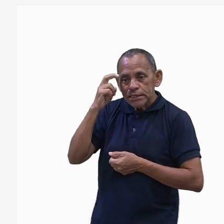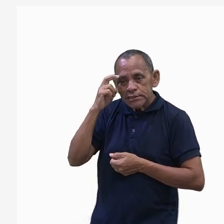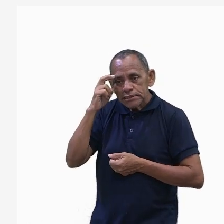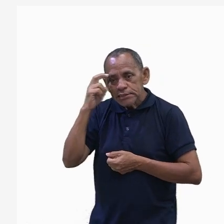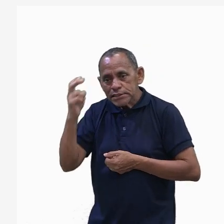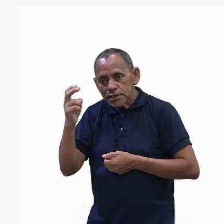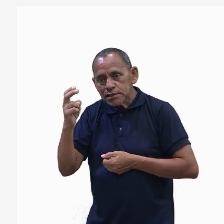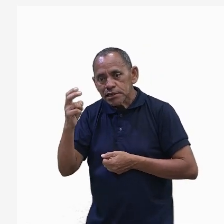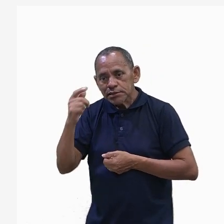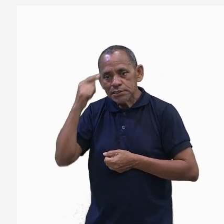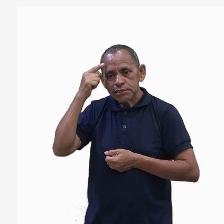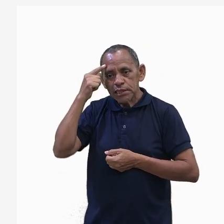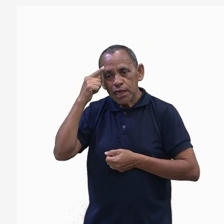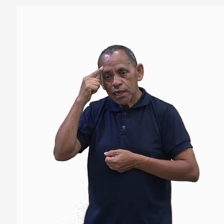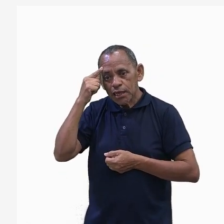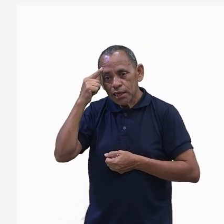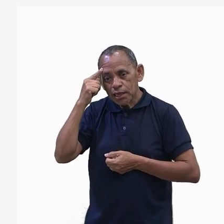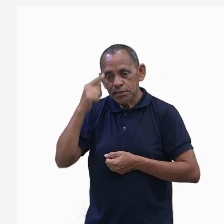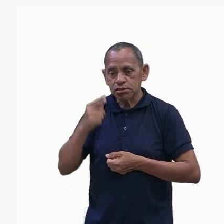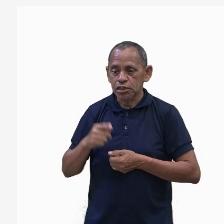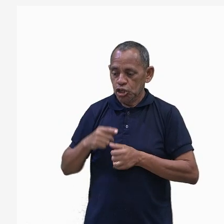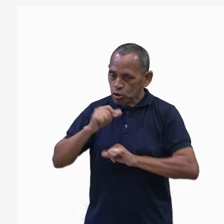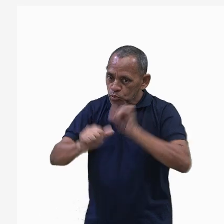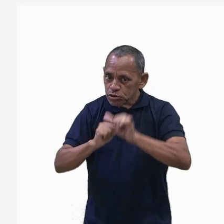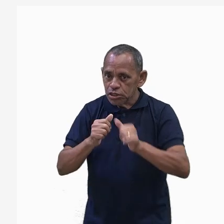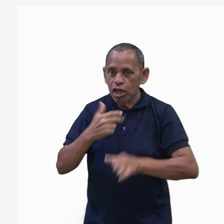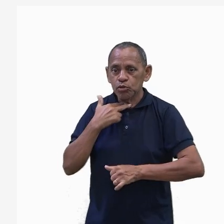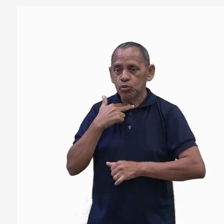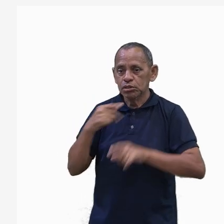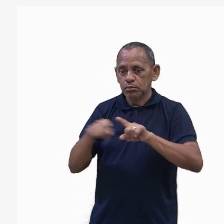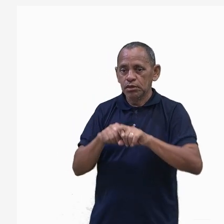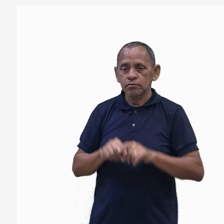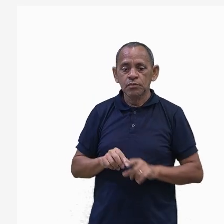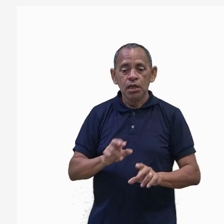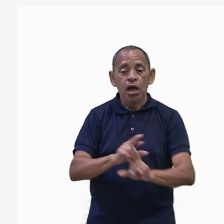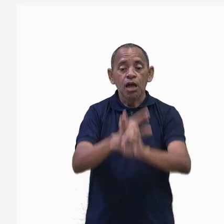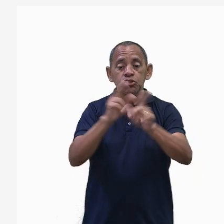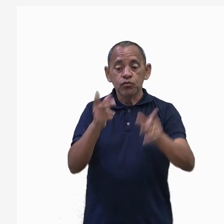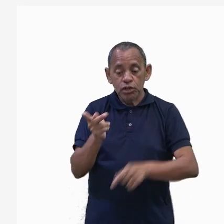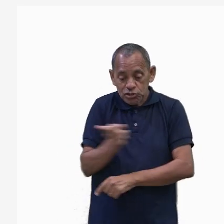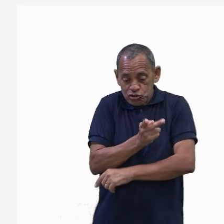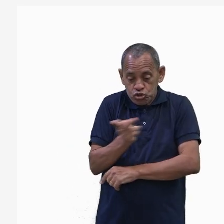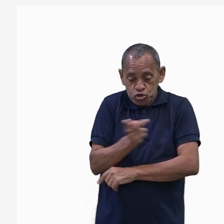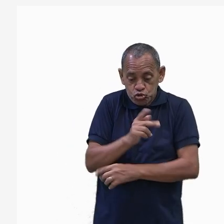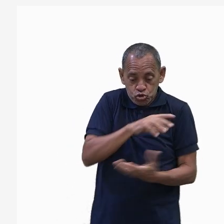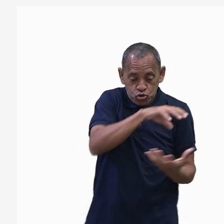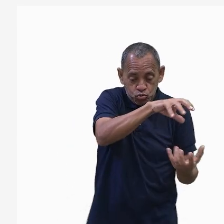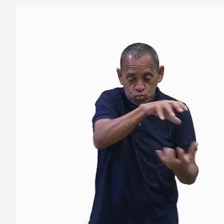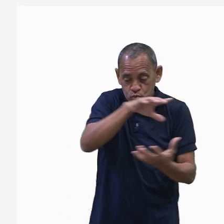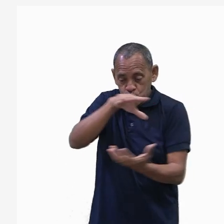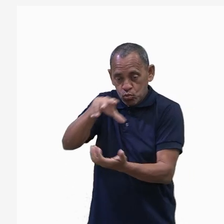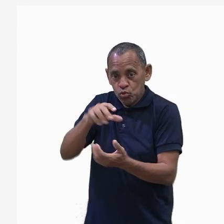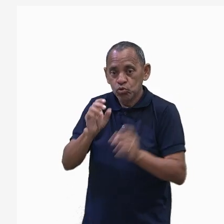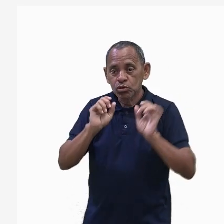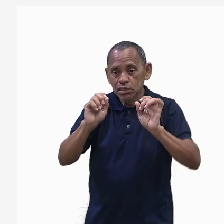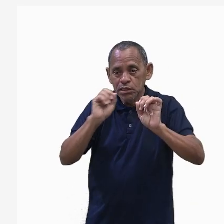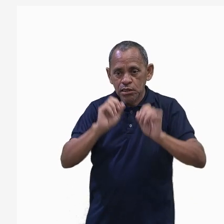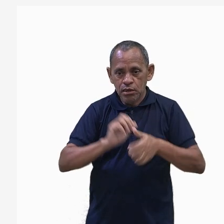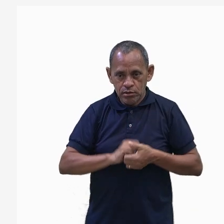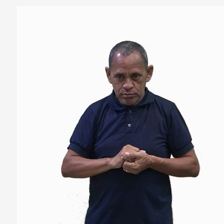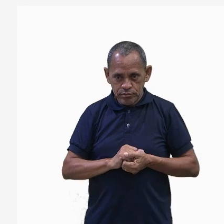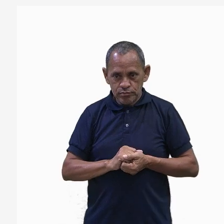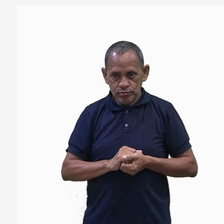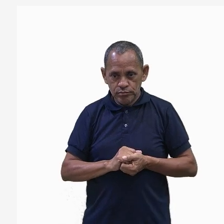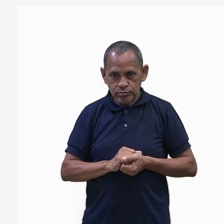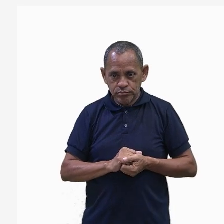é imutável e perfeito. A diferença entre esses dois mundos, o sensível e o